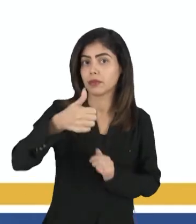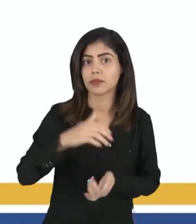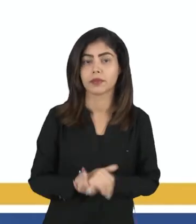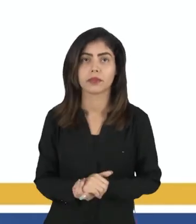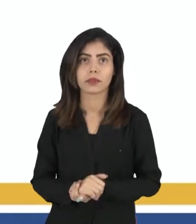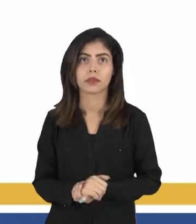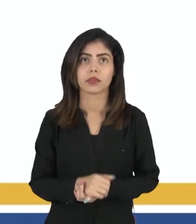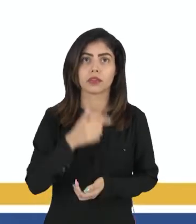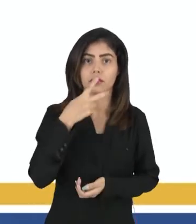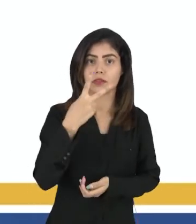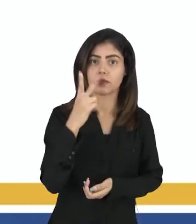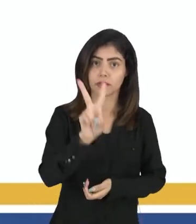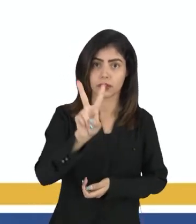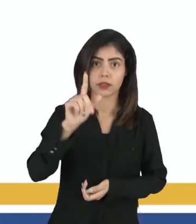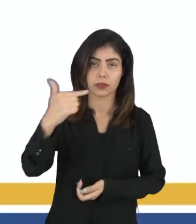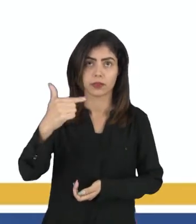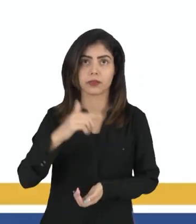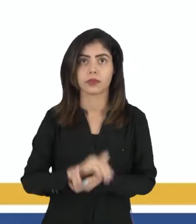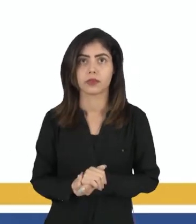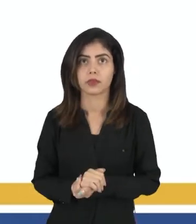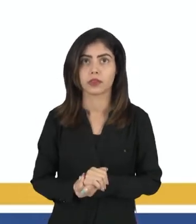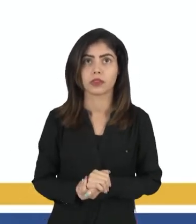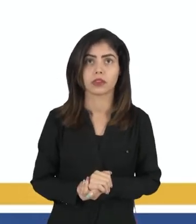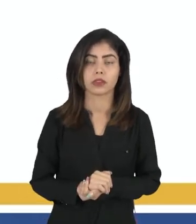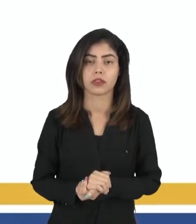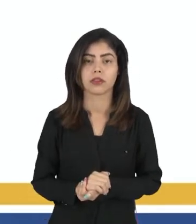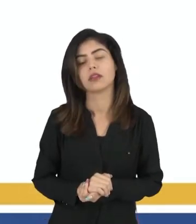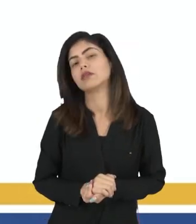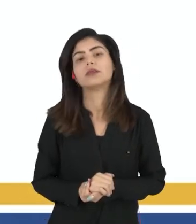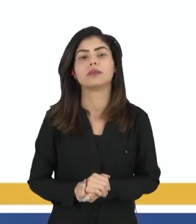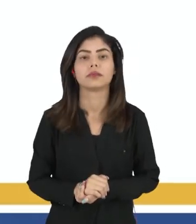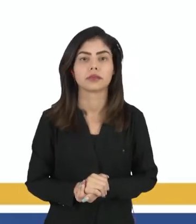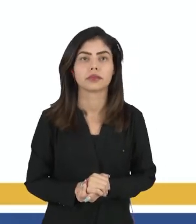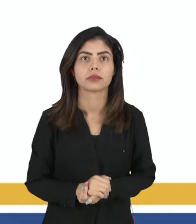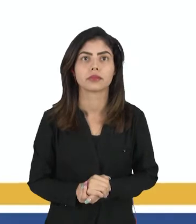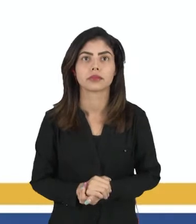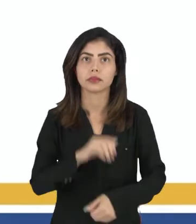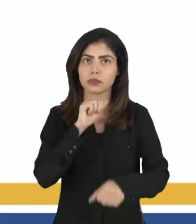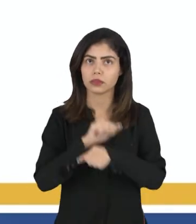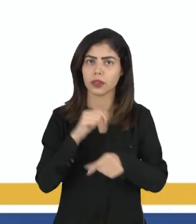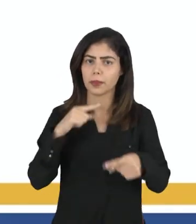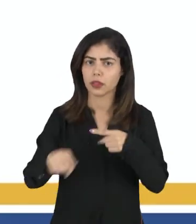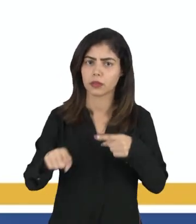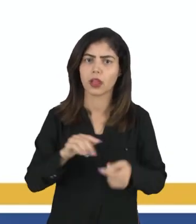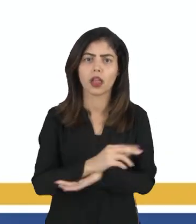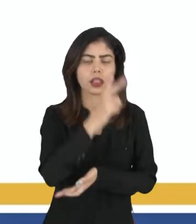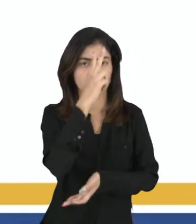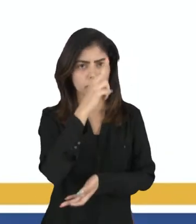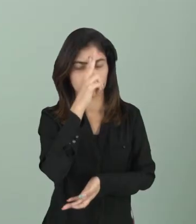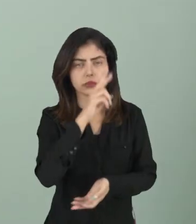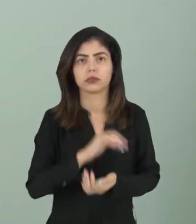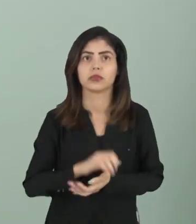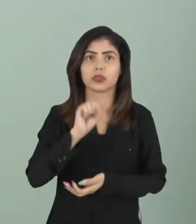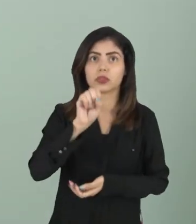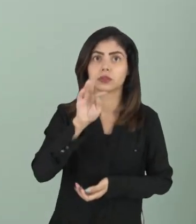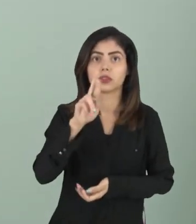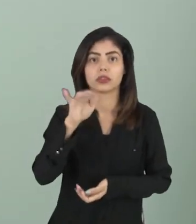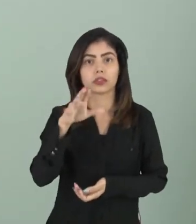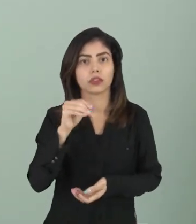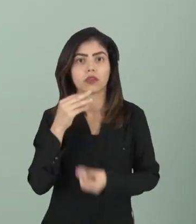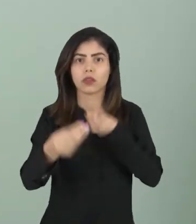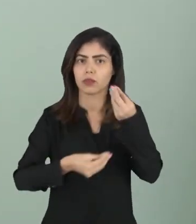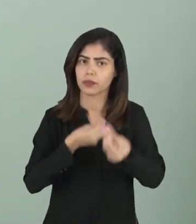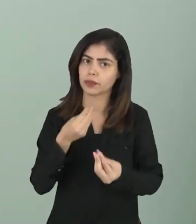afirmativa, o V2 é conjugado no subjuntivo, tá? Espero que proíbam. Lembrando que o subjuntivo é um